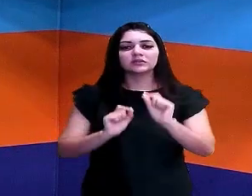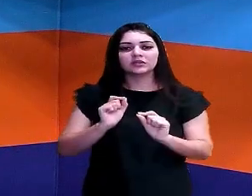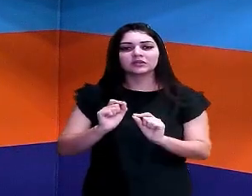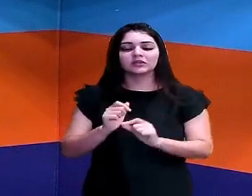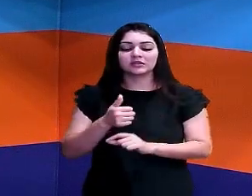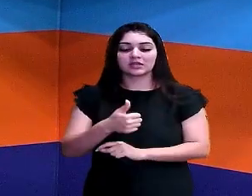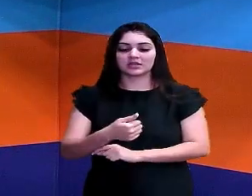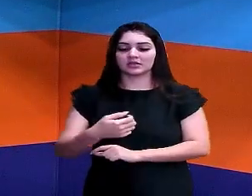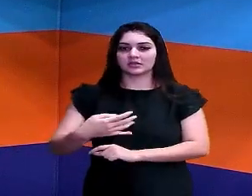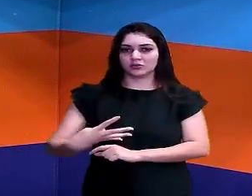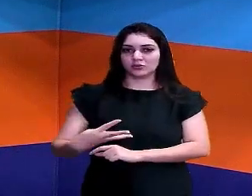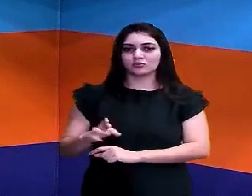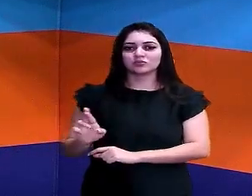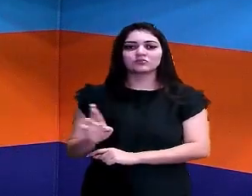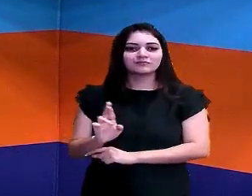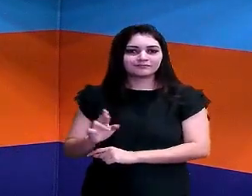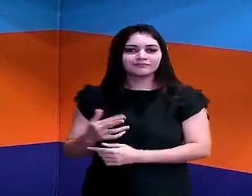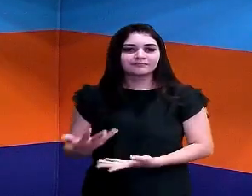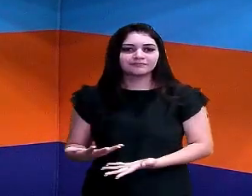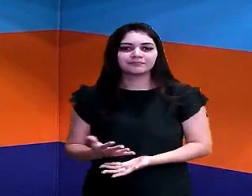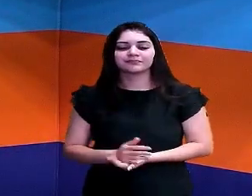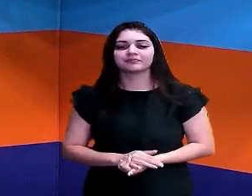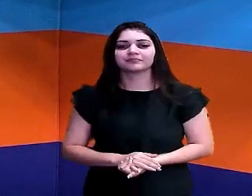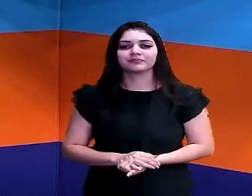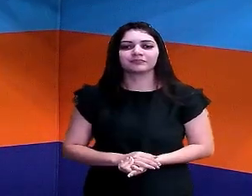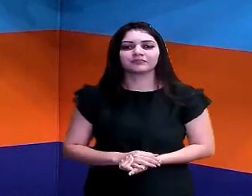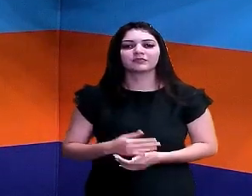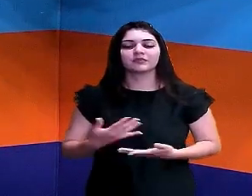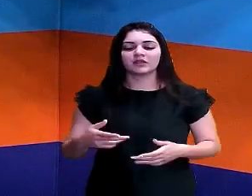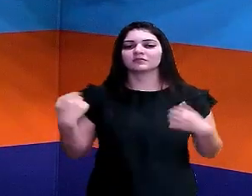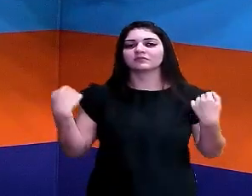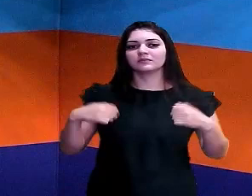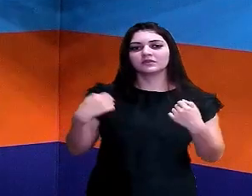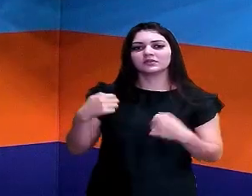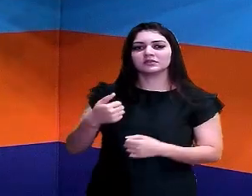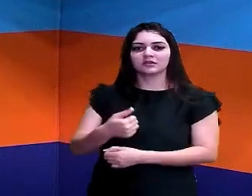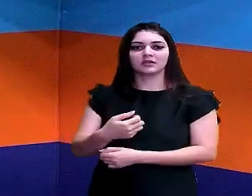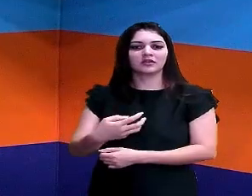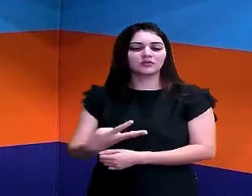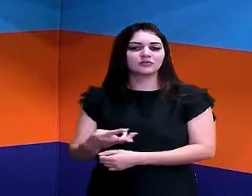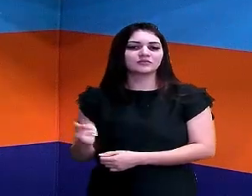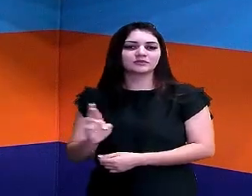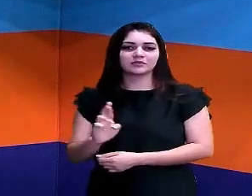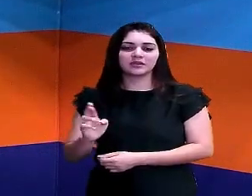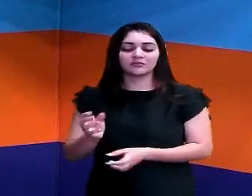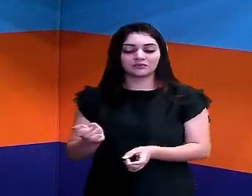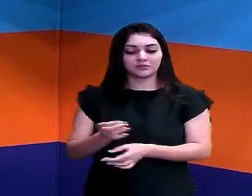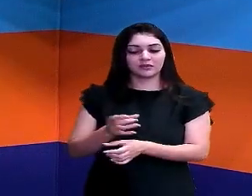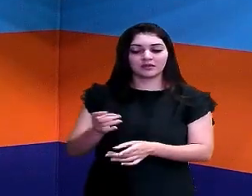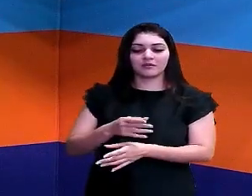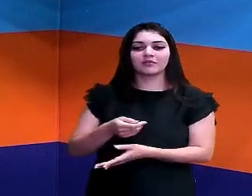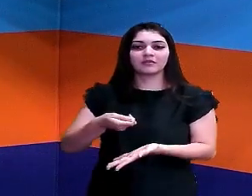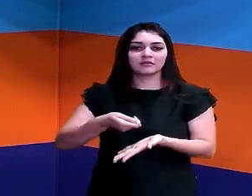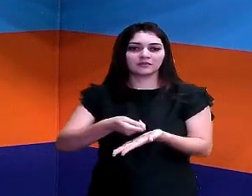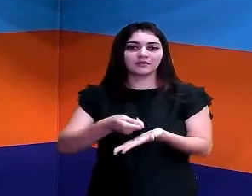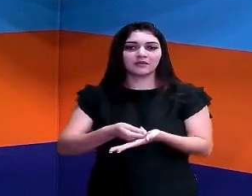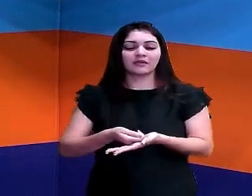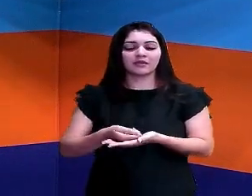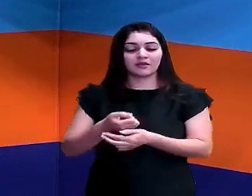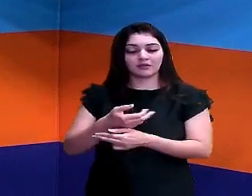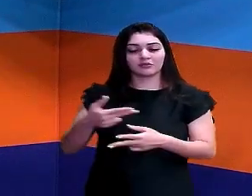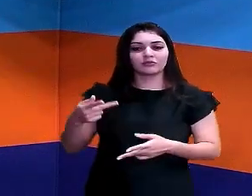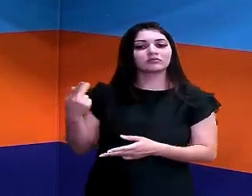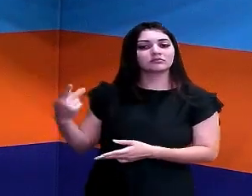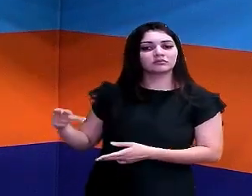de R$14, ó, que foi aqui. Ele precisa de R$14 para terminar de pagar as dívidas dele,